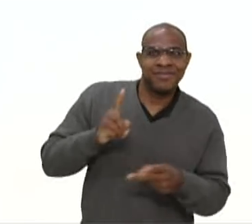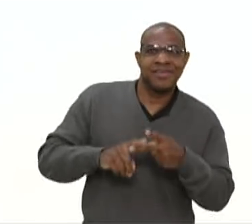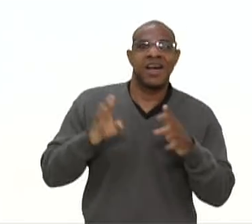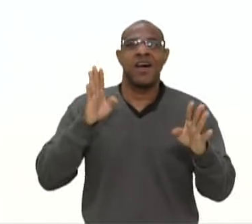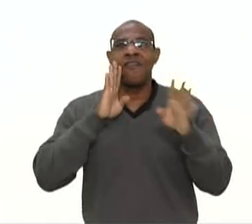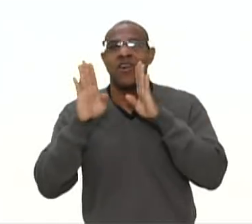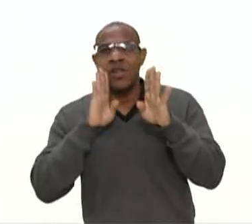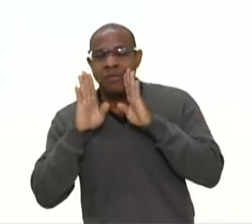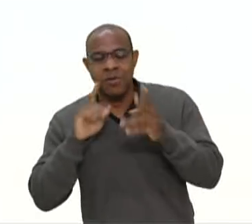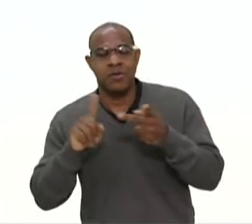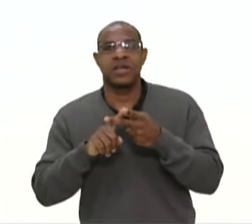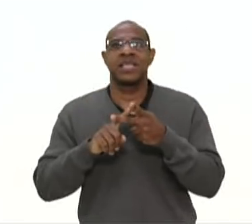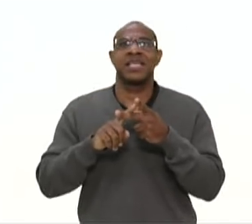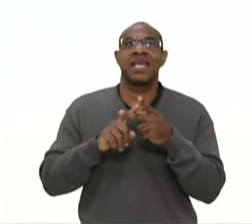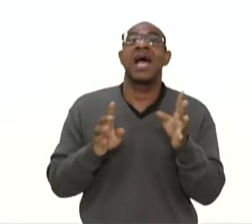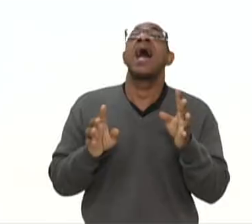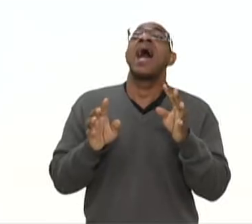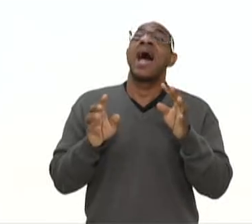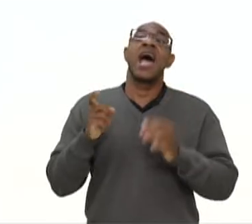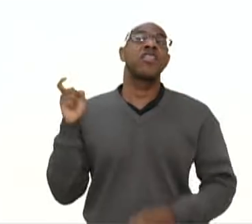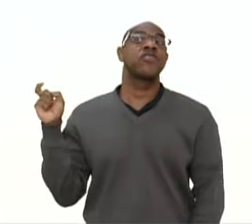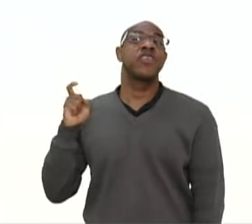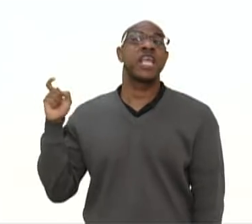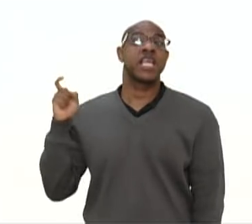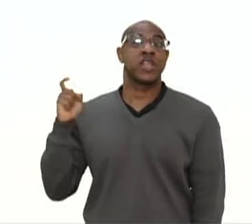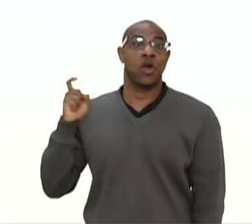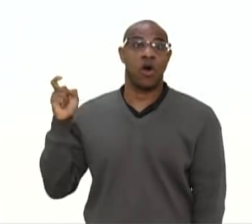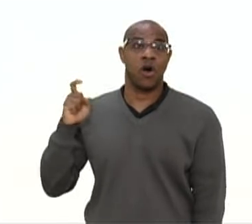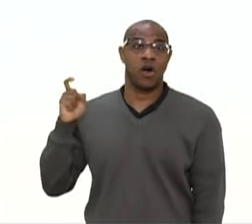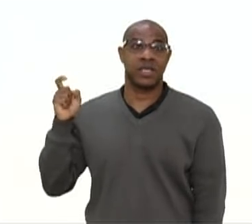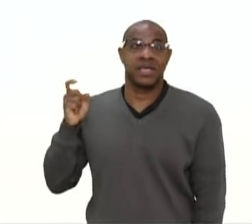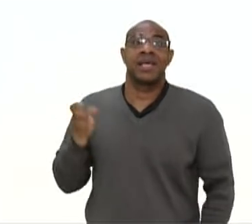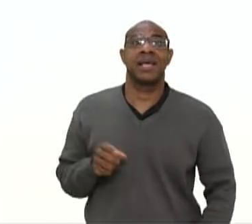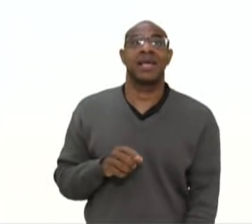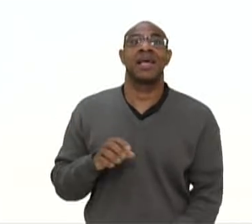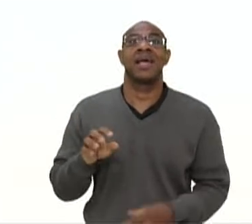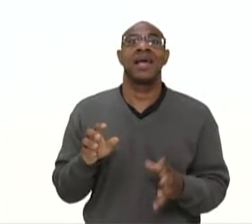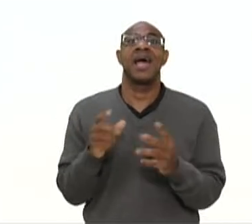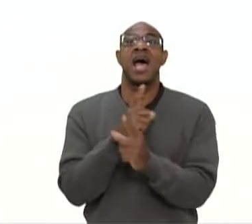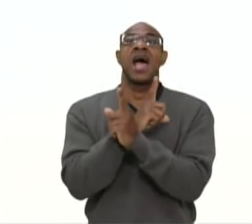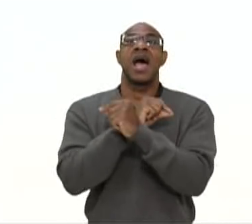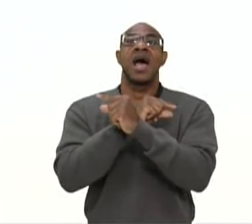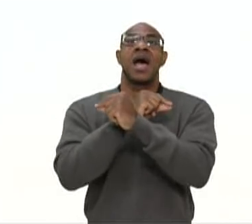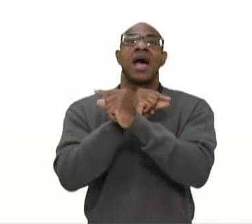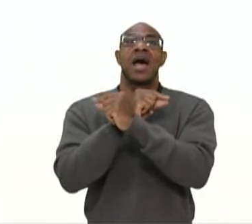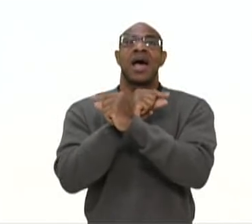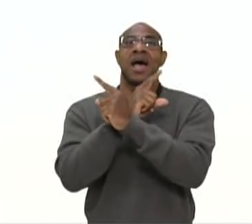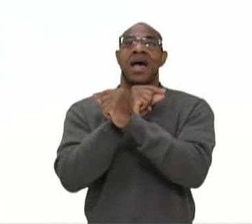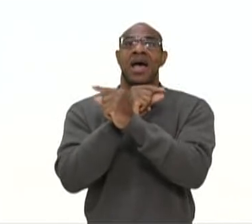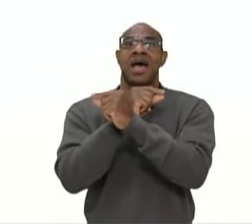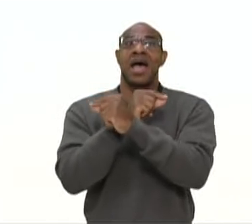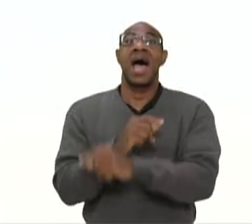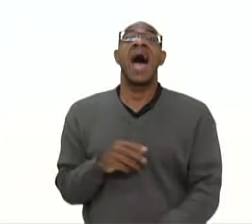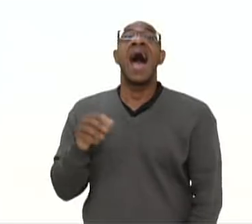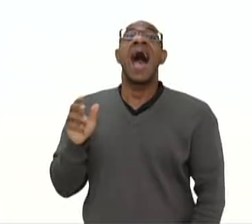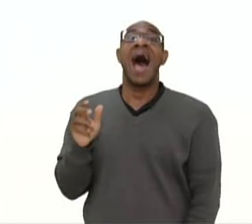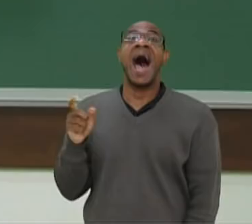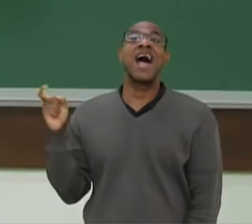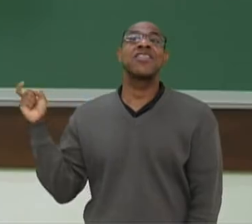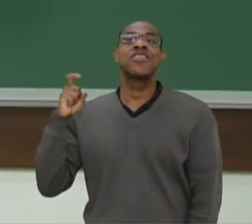Facebook, Twitter. Ah, esse daqui, né, galera? Vocês estão muito ligados. Mas o que eu estou